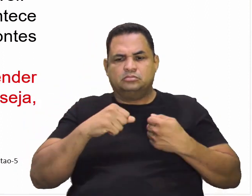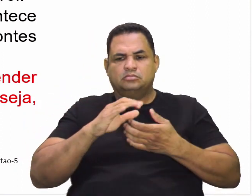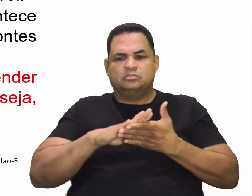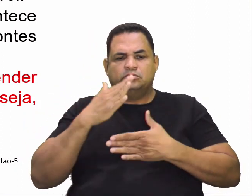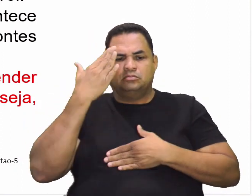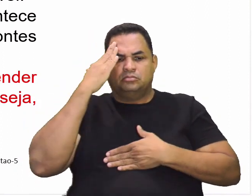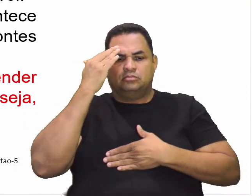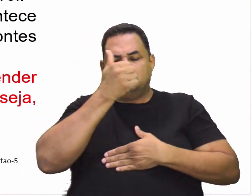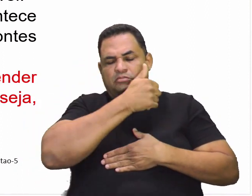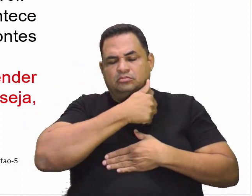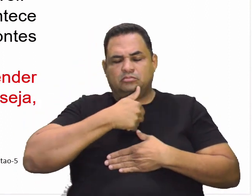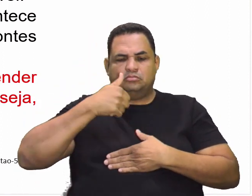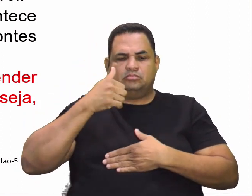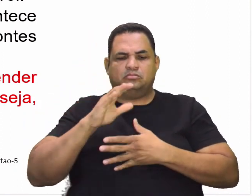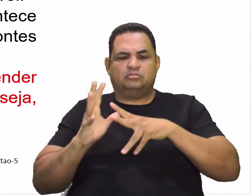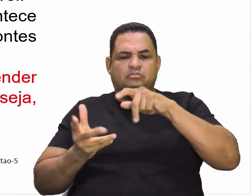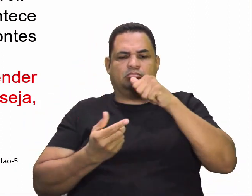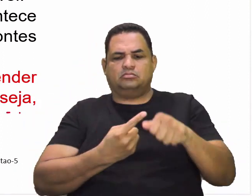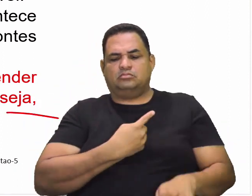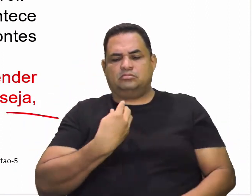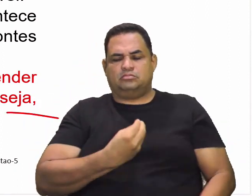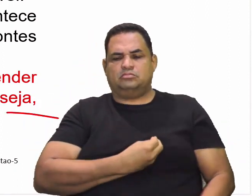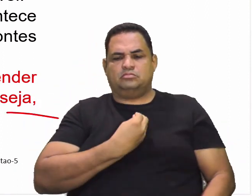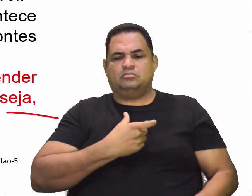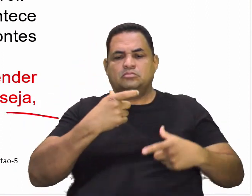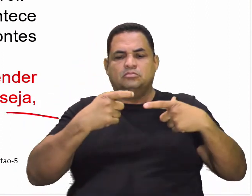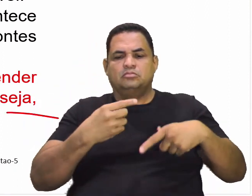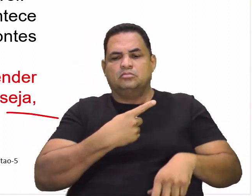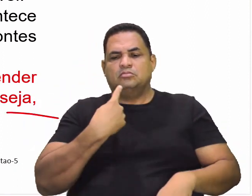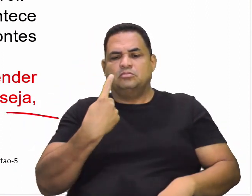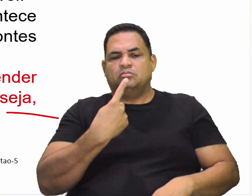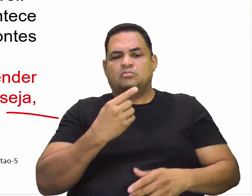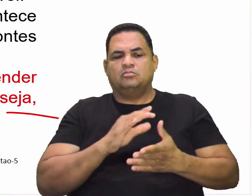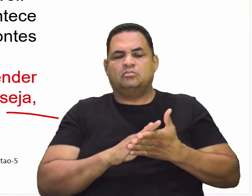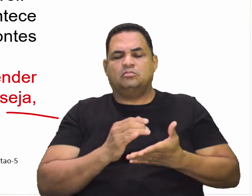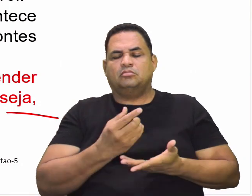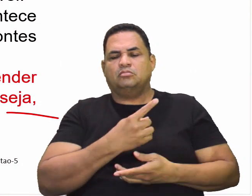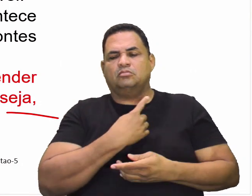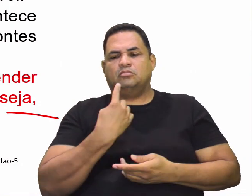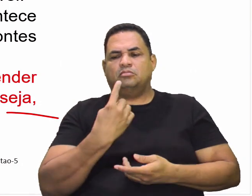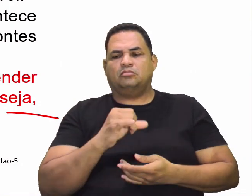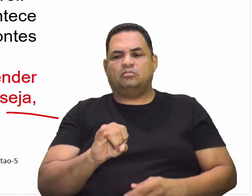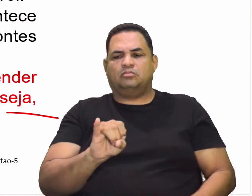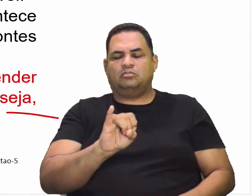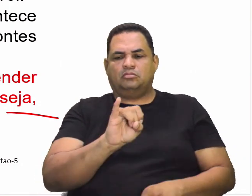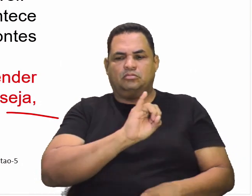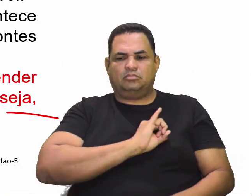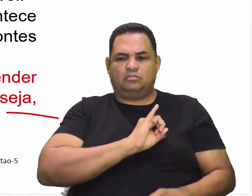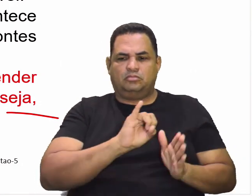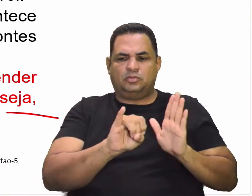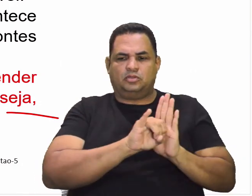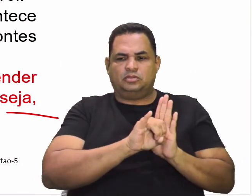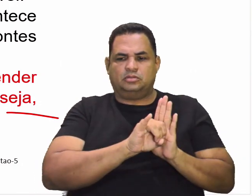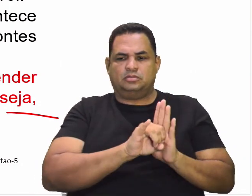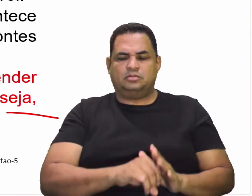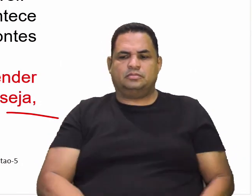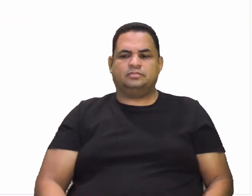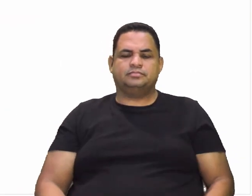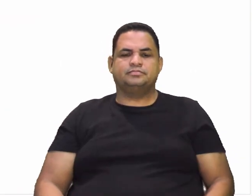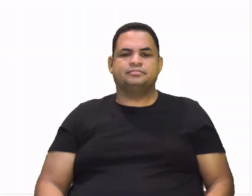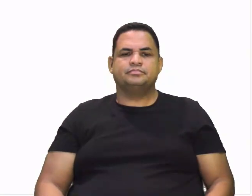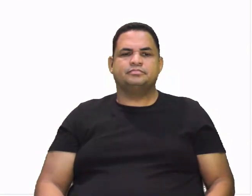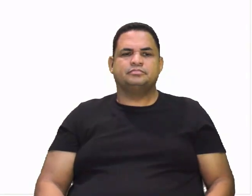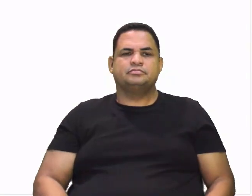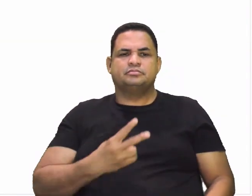compreender melhor o mundo em que vivemos e o nosso lugar, ou seja, a nossa identidade.